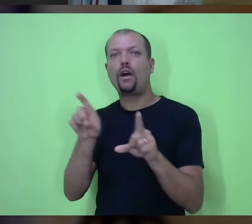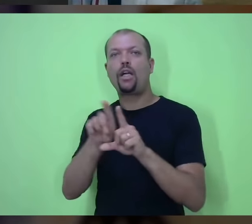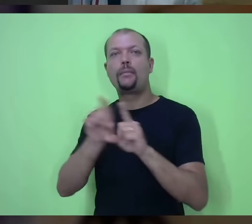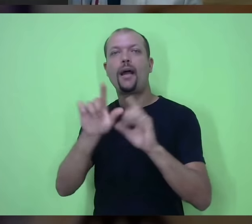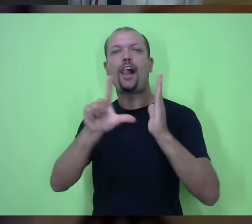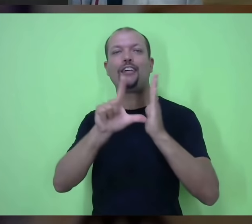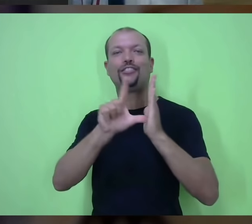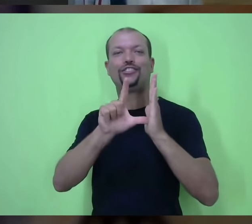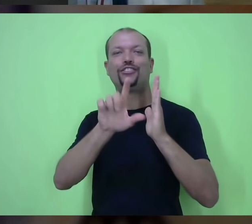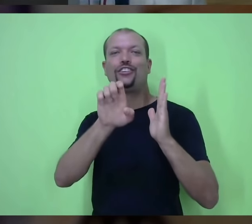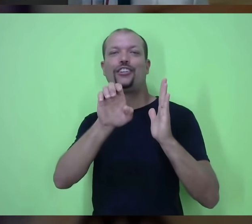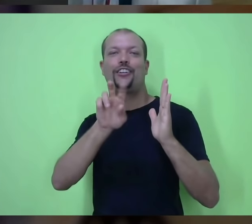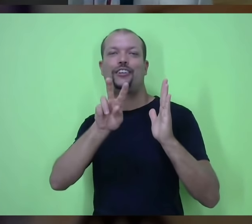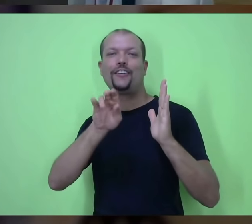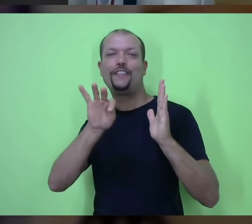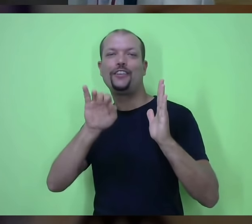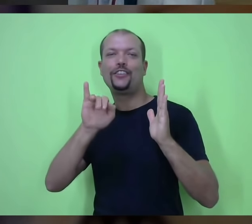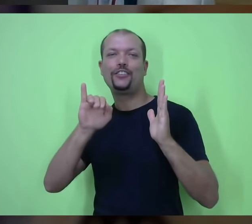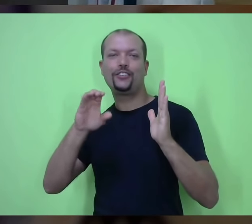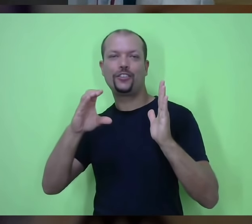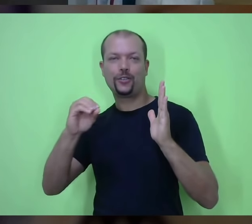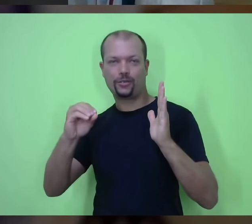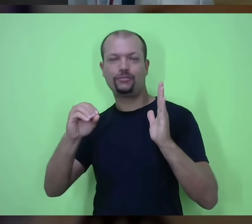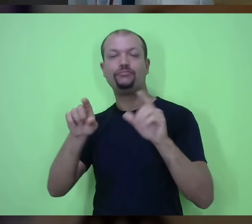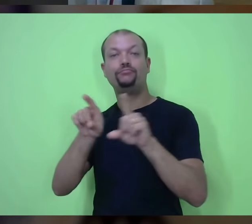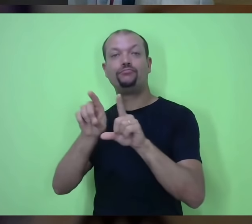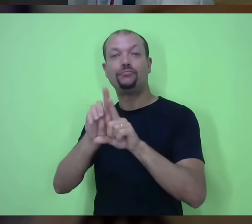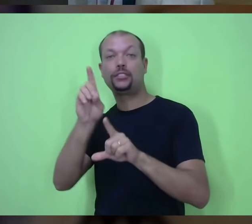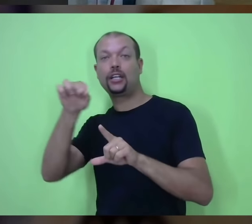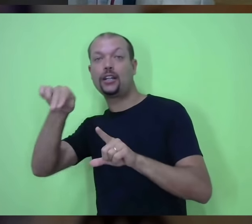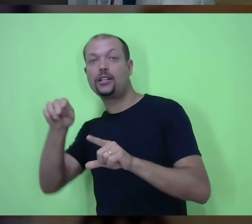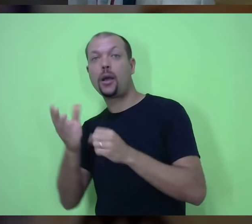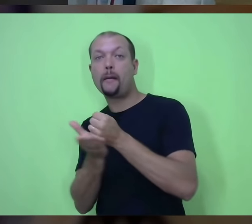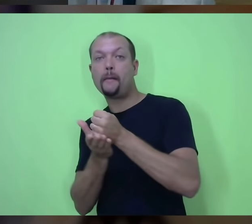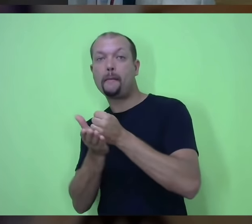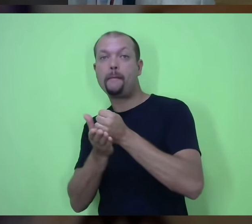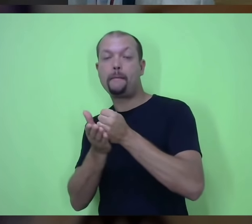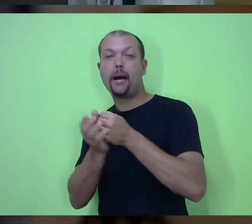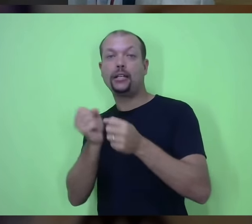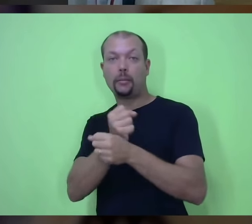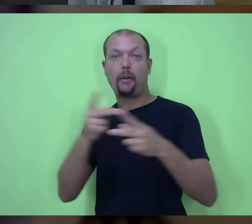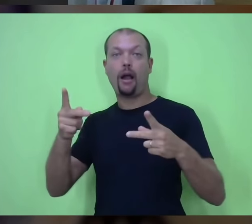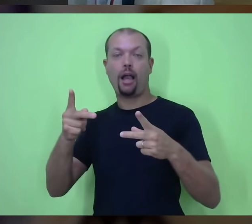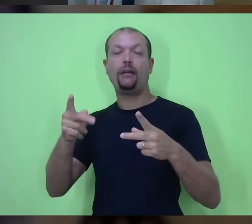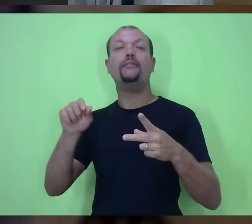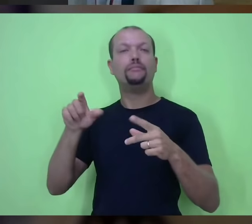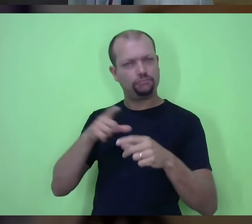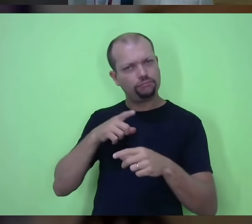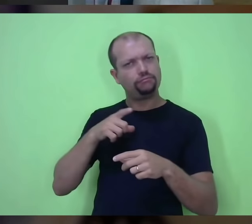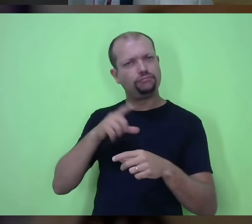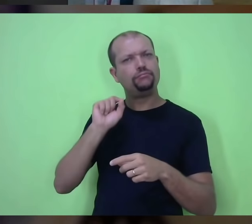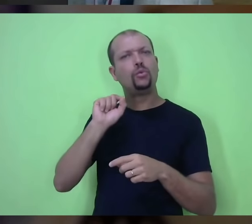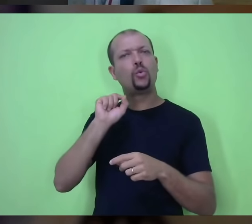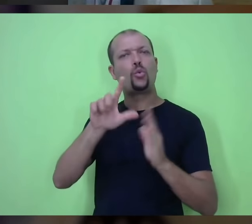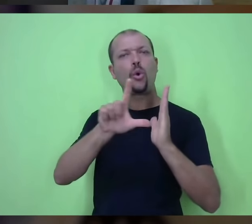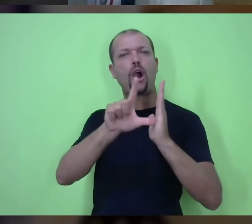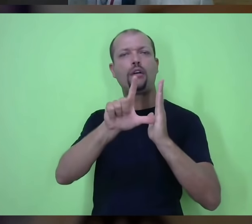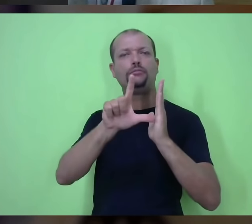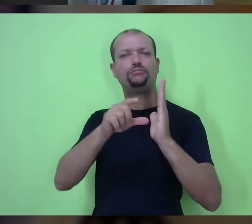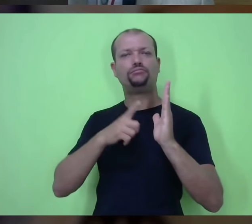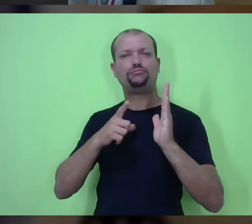livro de Levítico. Assim como Daniel está como base para o livro do Apocalipse, nós encontramos o livro